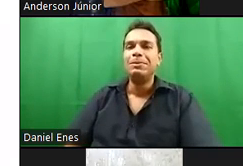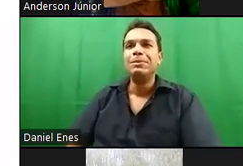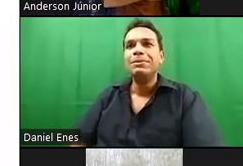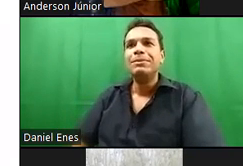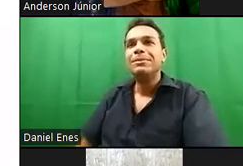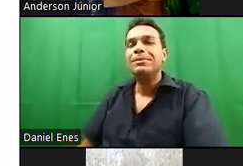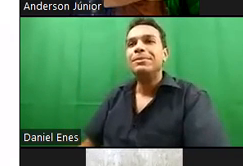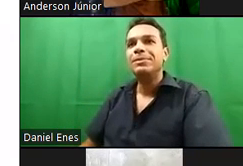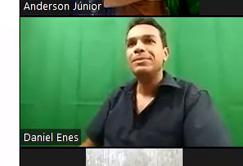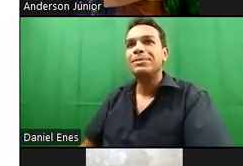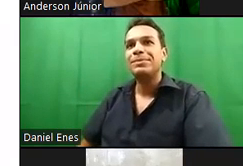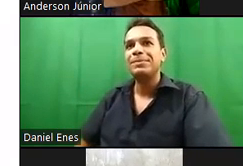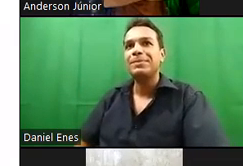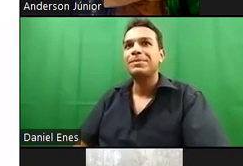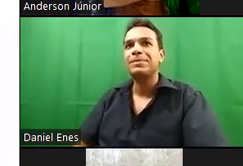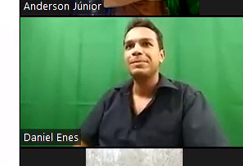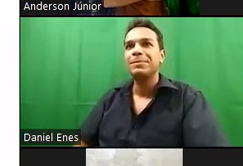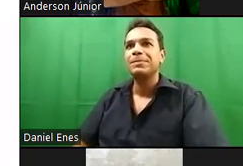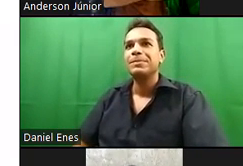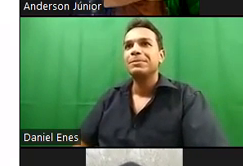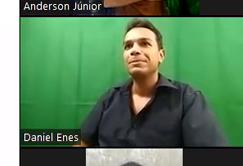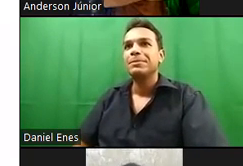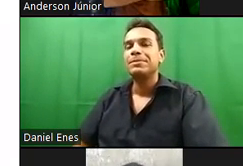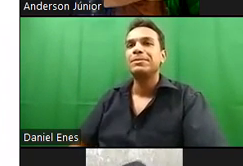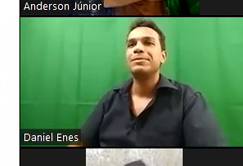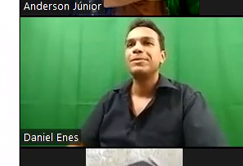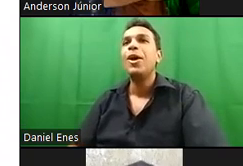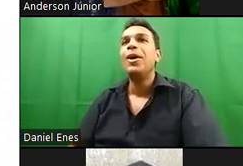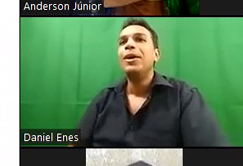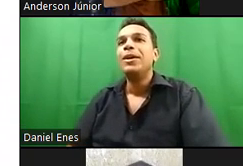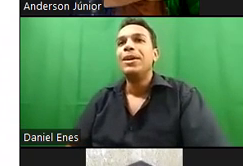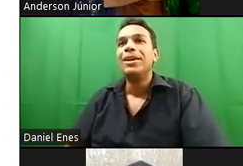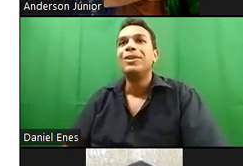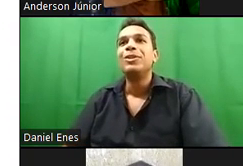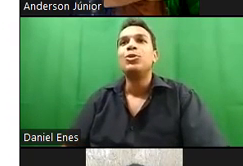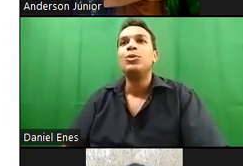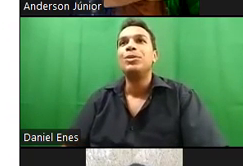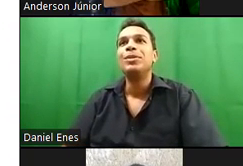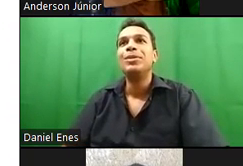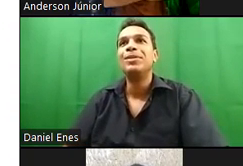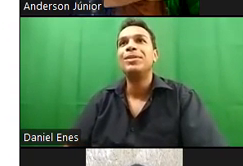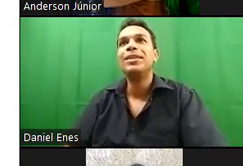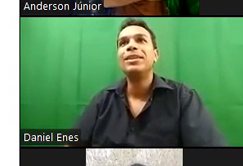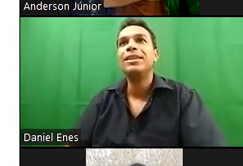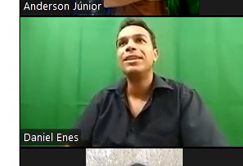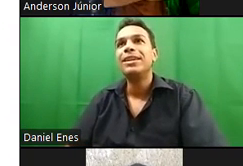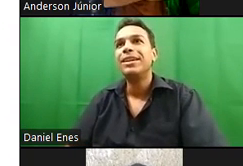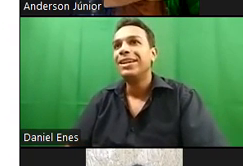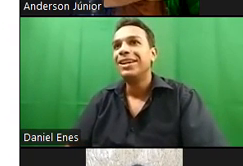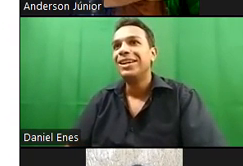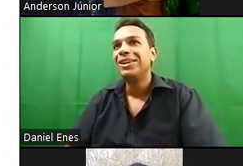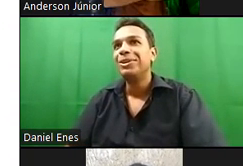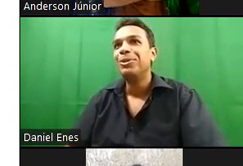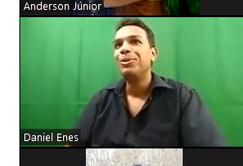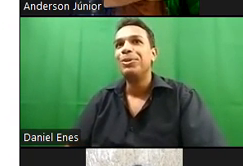no Instagram. Vou lá te seguir. Cara, muito top. Vai. Eu tenho uma pergunta para o